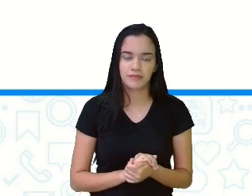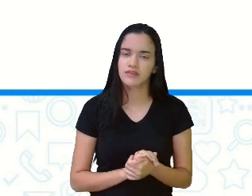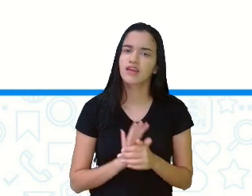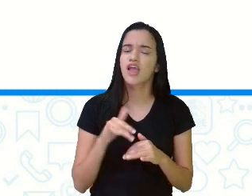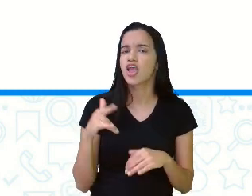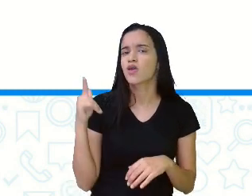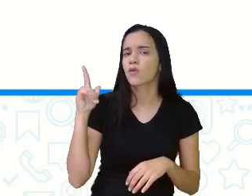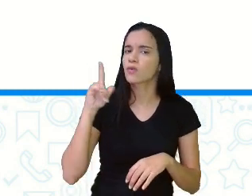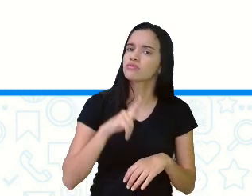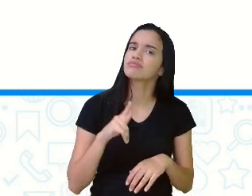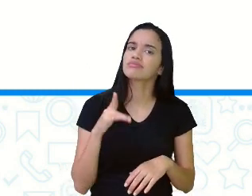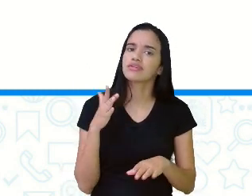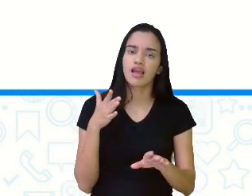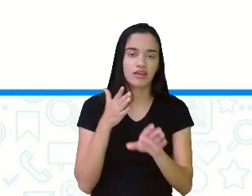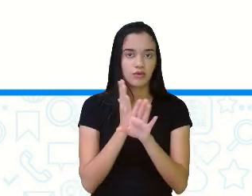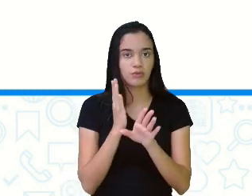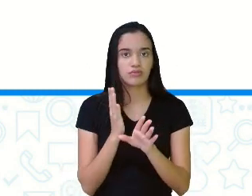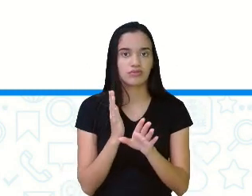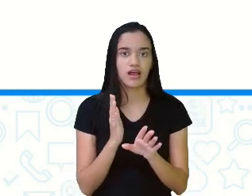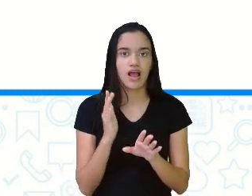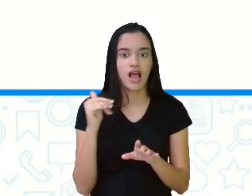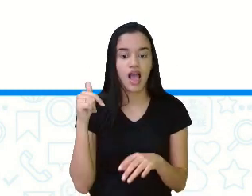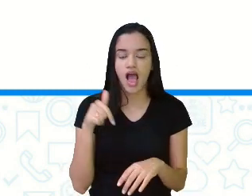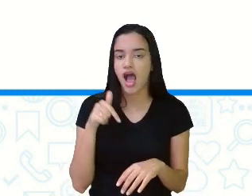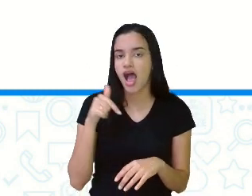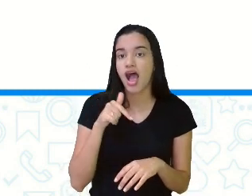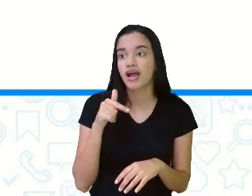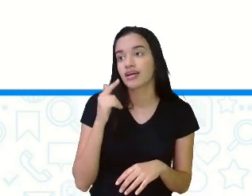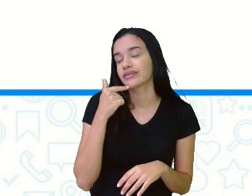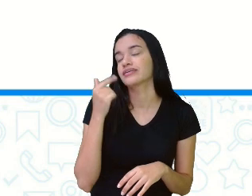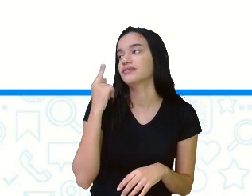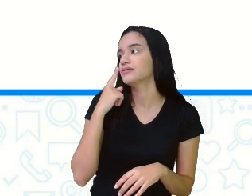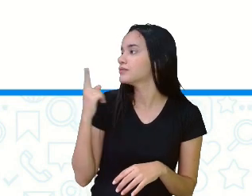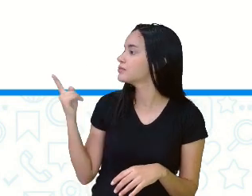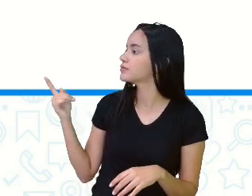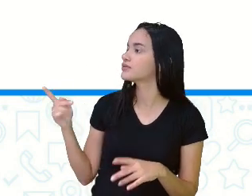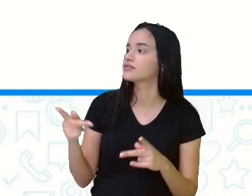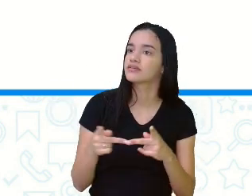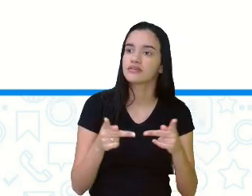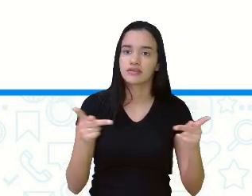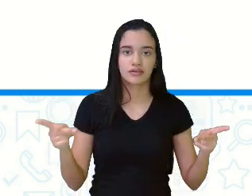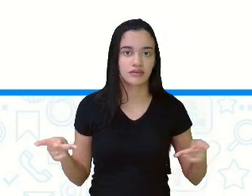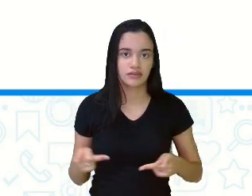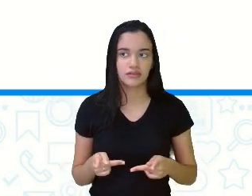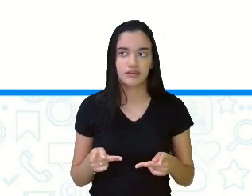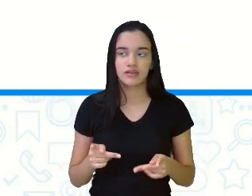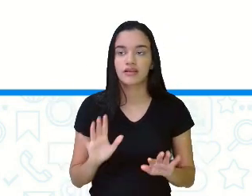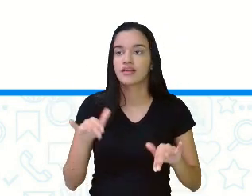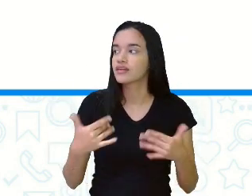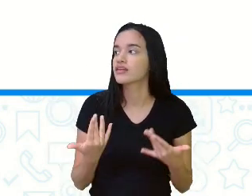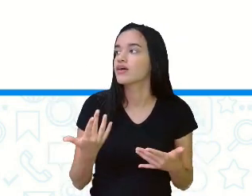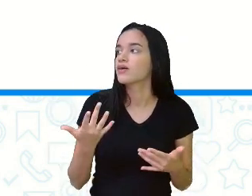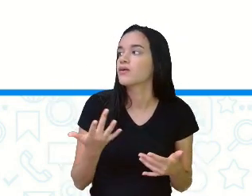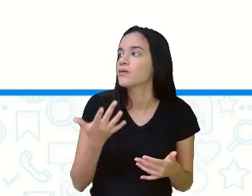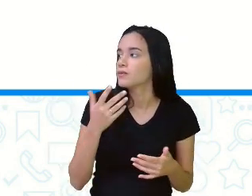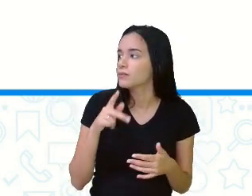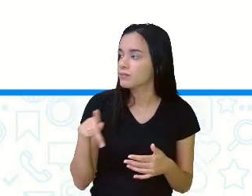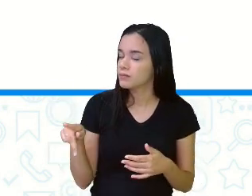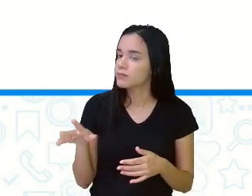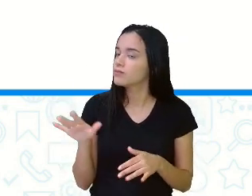Será que eu conseguiria encontrar aqui no meu disco, por exemplo? Será? E aí, professora